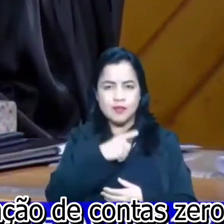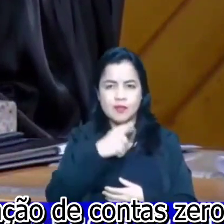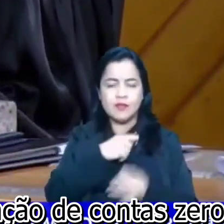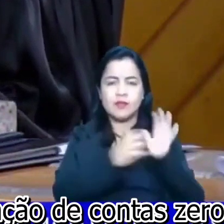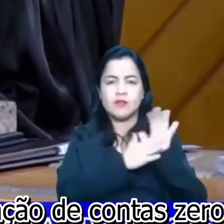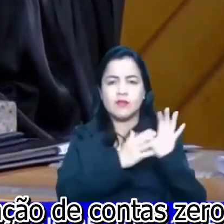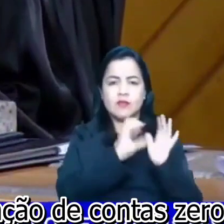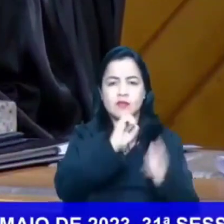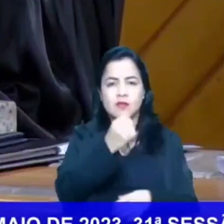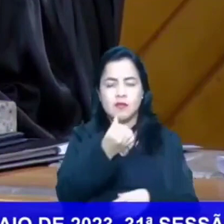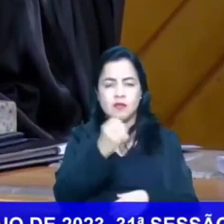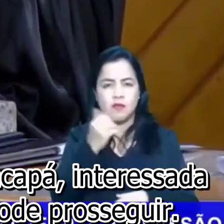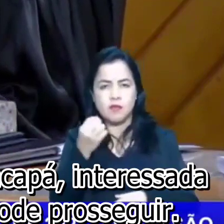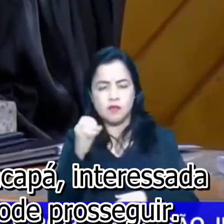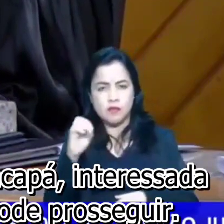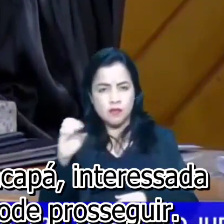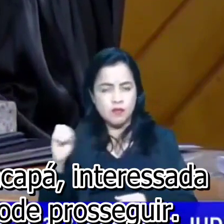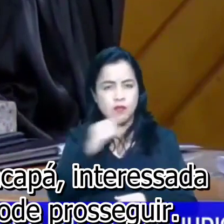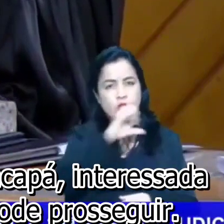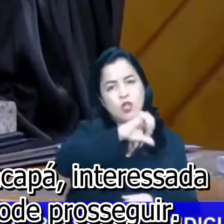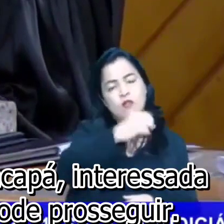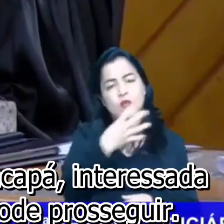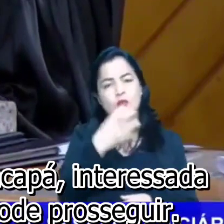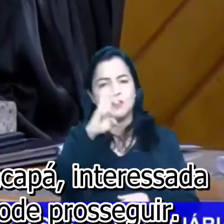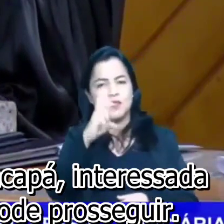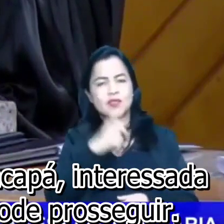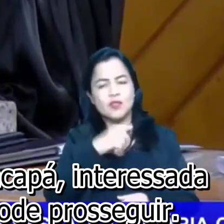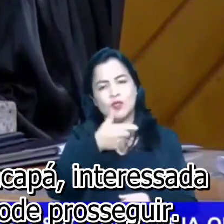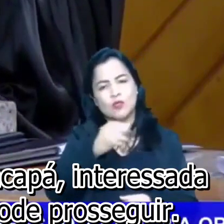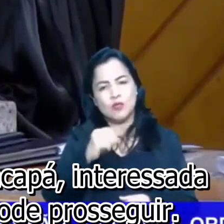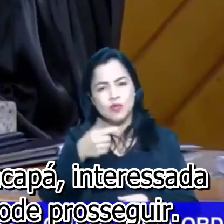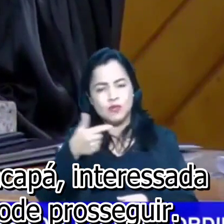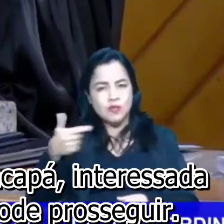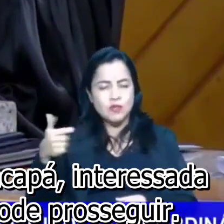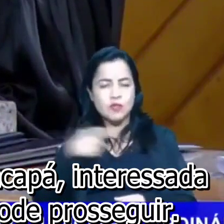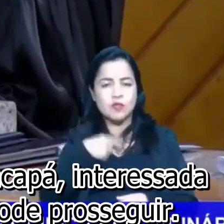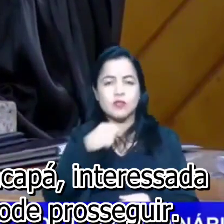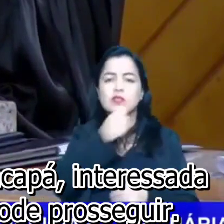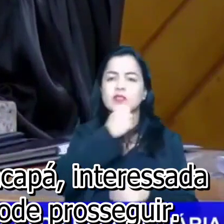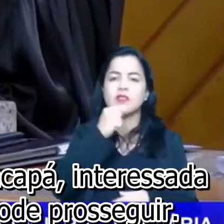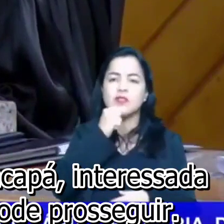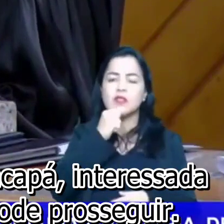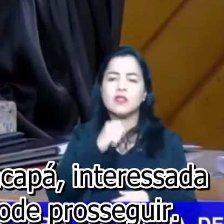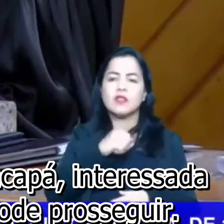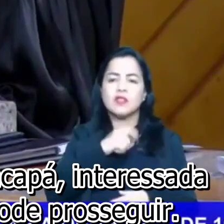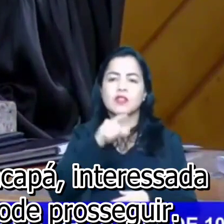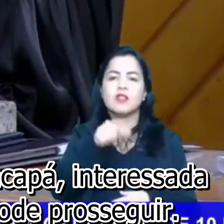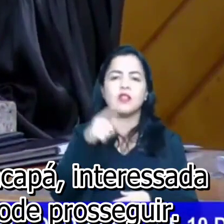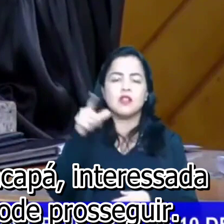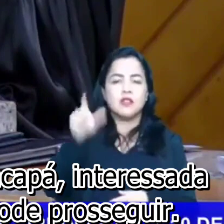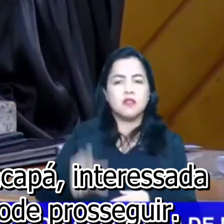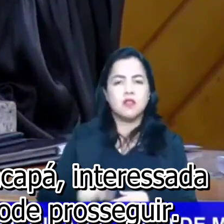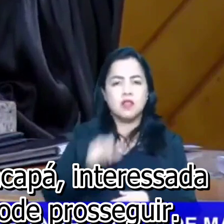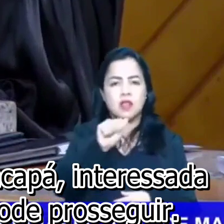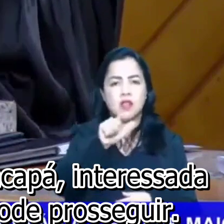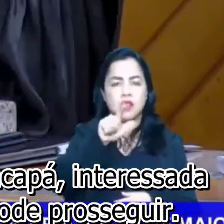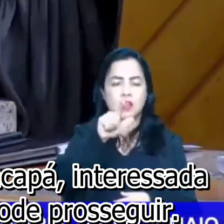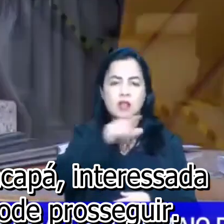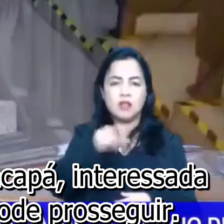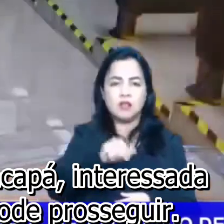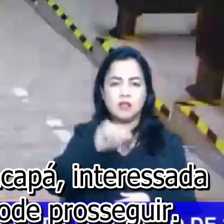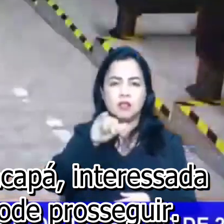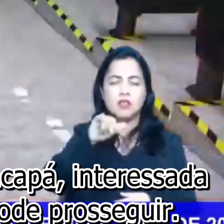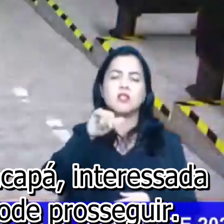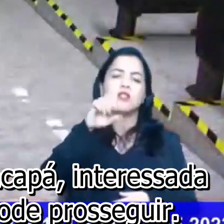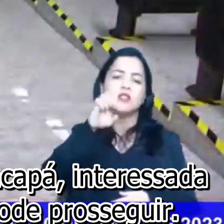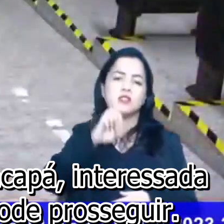contas 0600945 de 2022, origem Macapá, interessada ao ZENI, Natividade da Conceição. Vossa Excelência